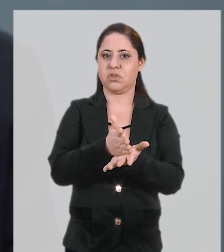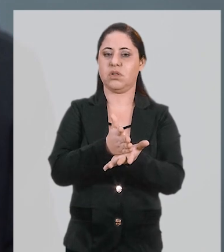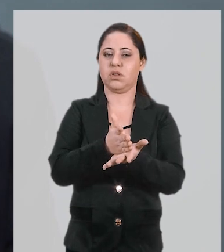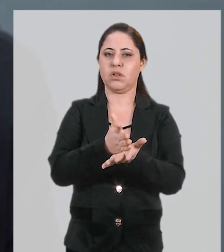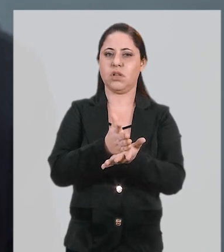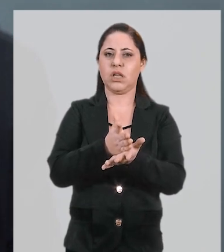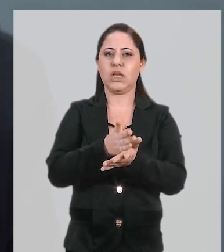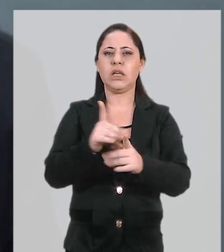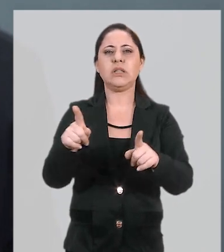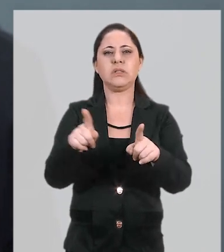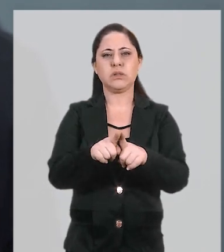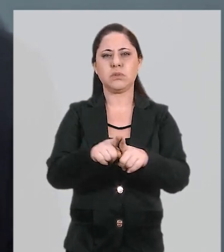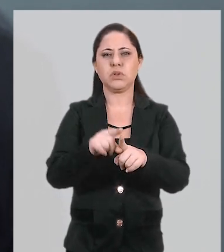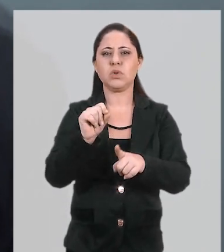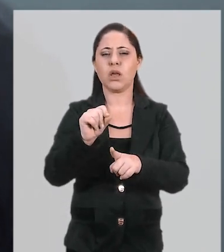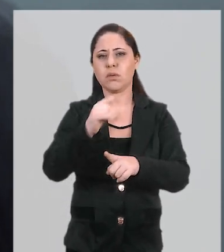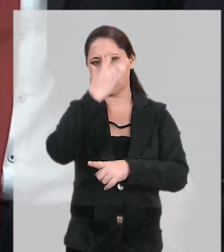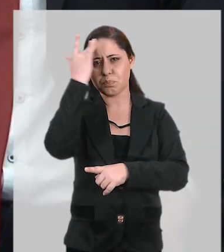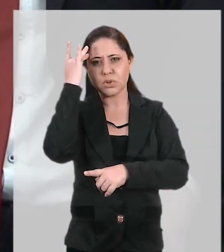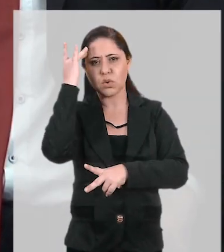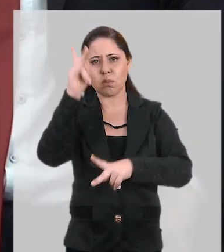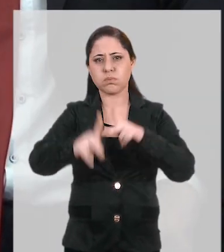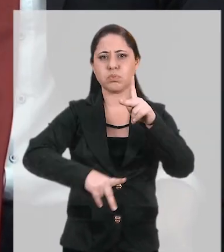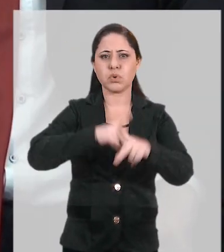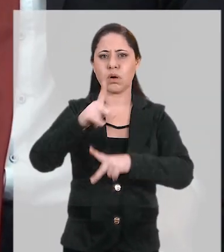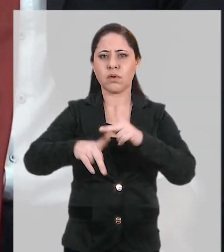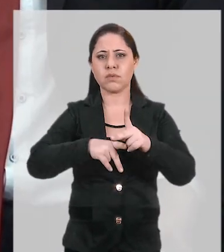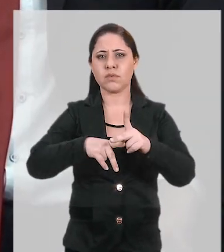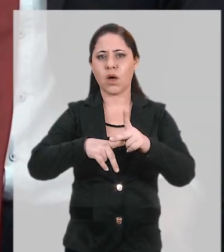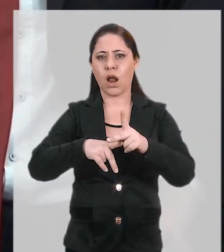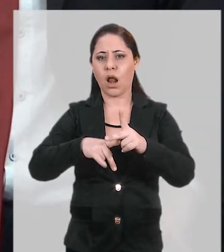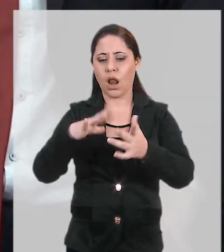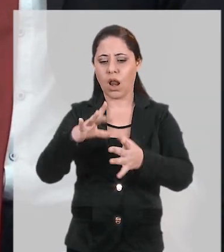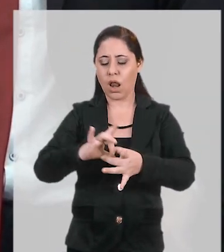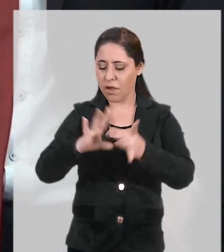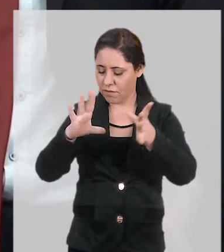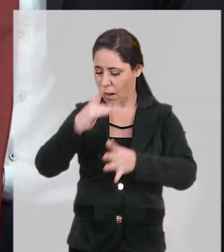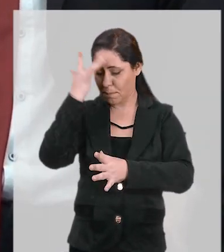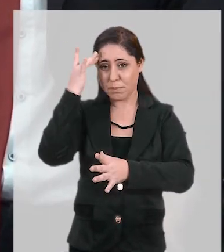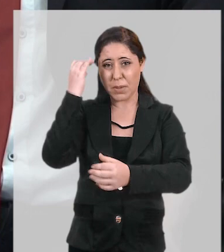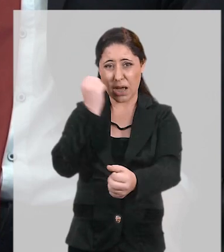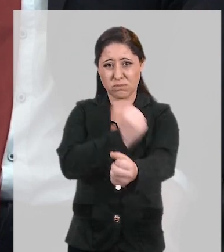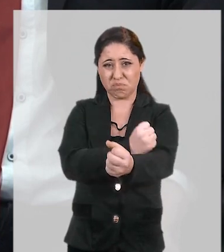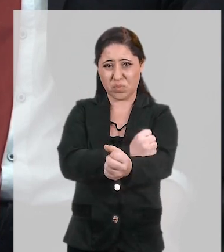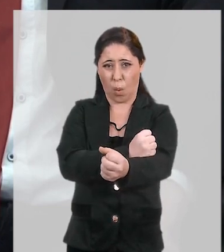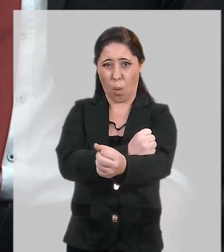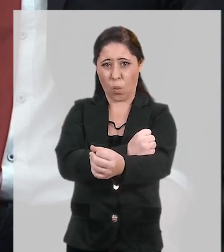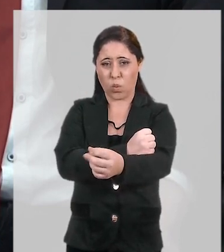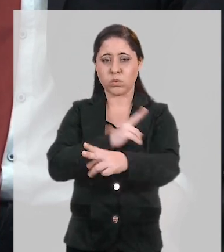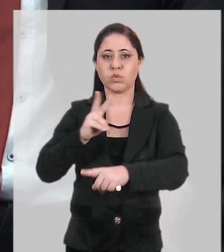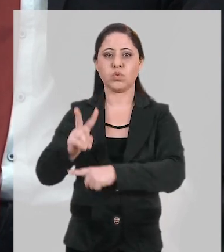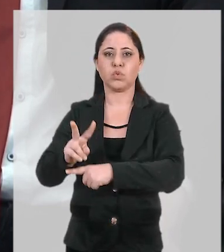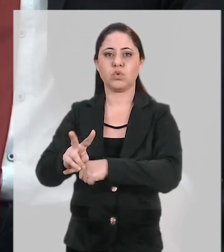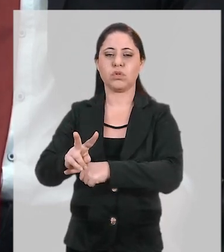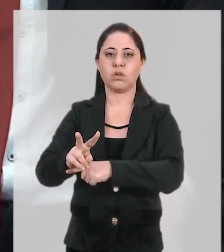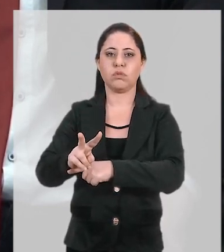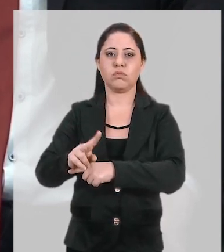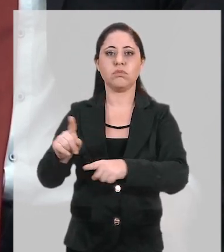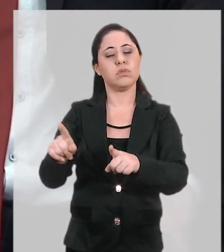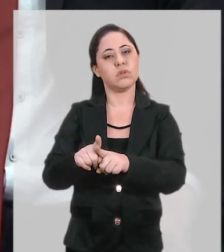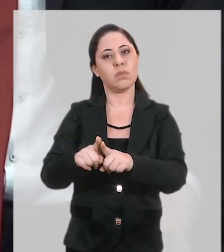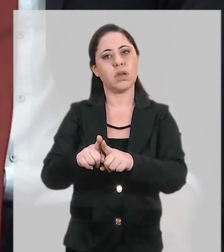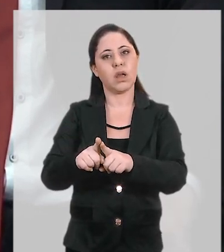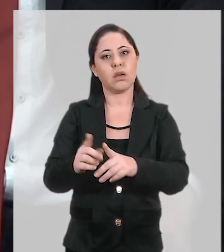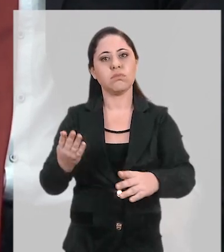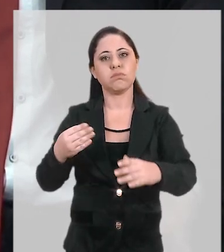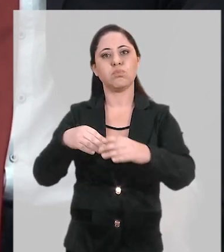apurada e realmente tirar as pessoas do estado de vulnerabilidade, trazer para dentro, recuperá-la e